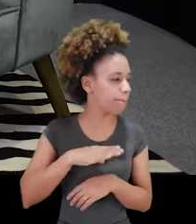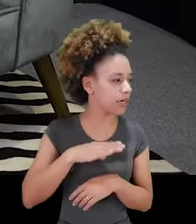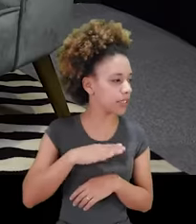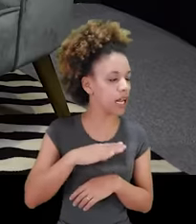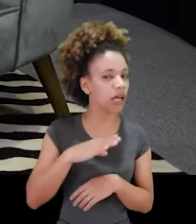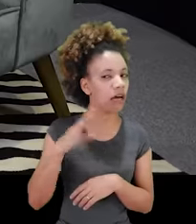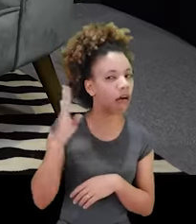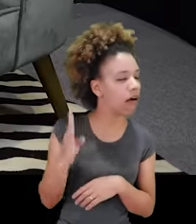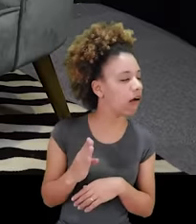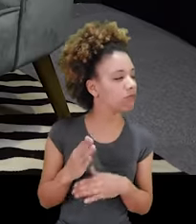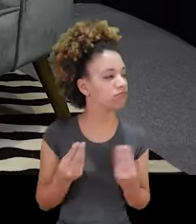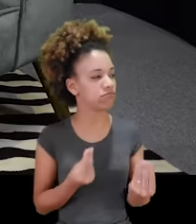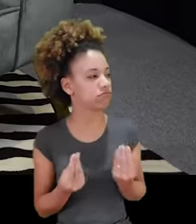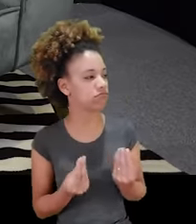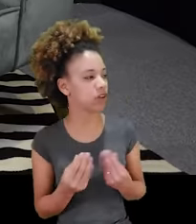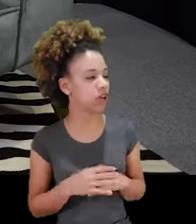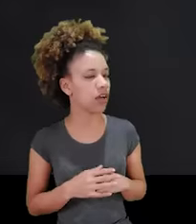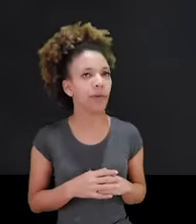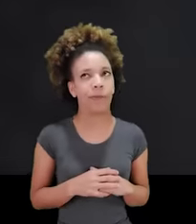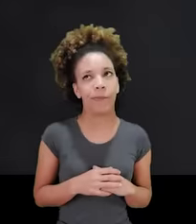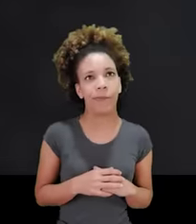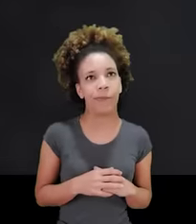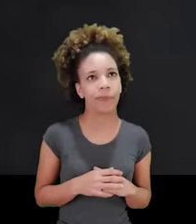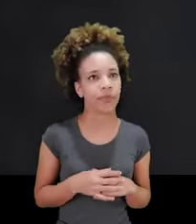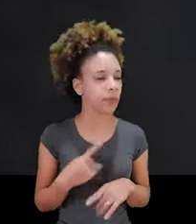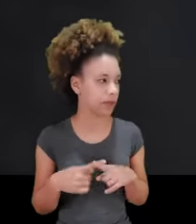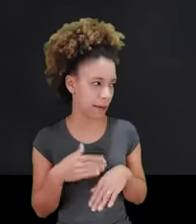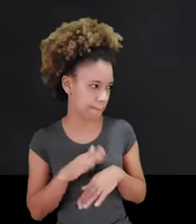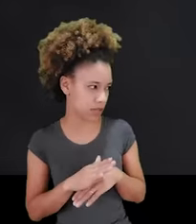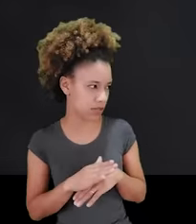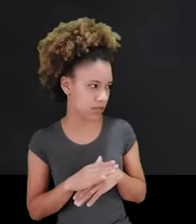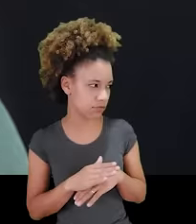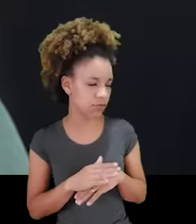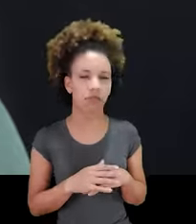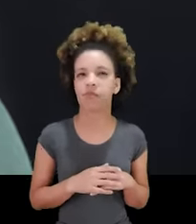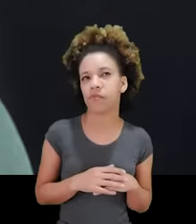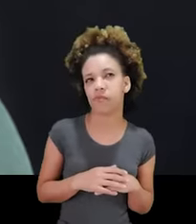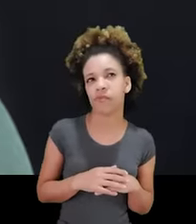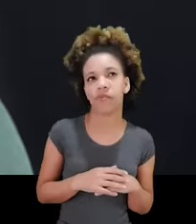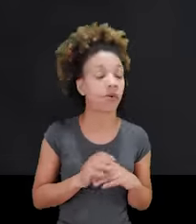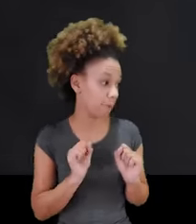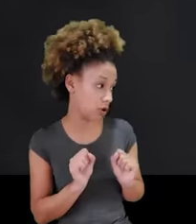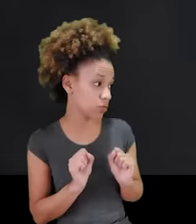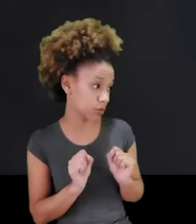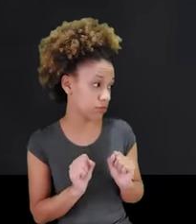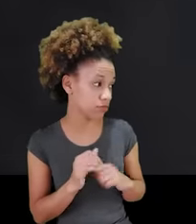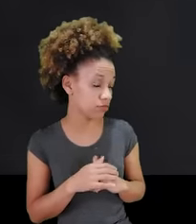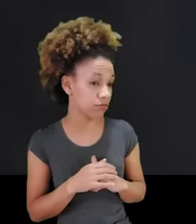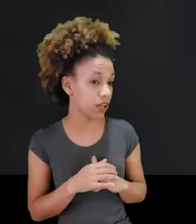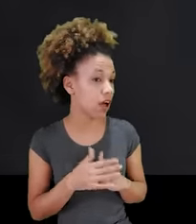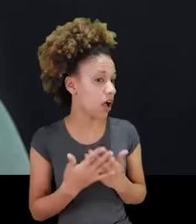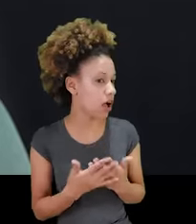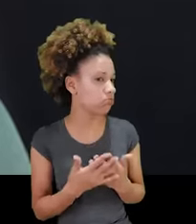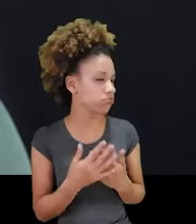têm dos brasileiros, além dessa questão? Que a gente Vou ser desagradável. Mas sim, pode ser, pode ser. Eu peço desculpa, vou ser muito